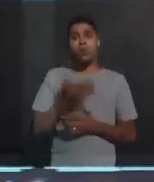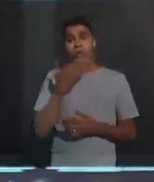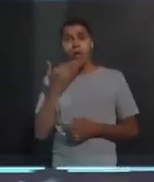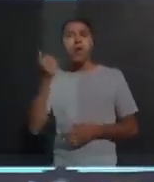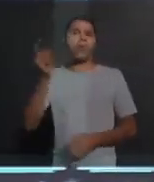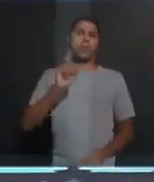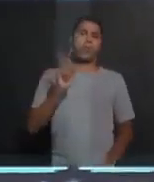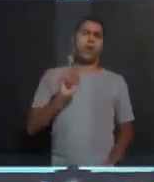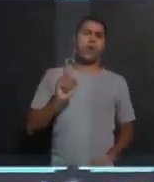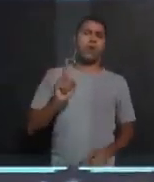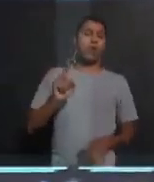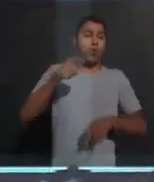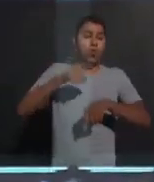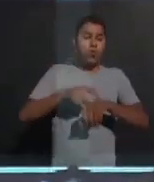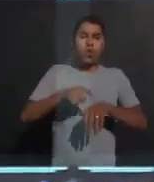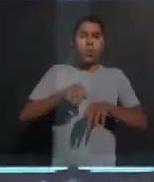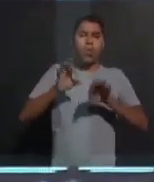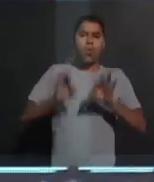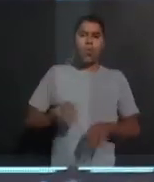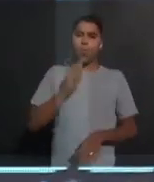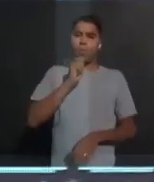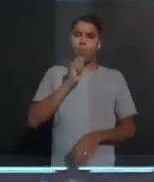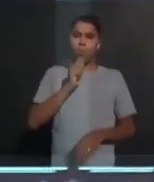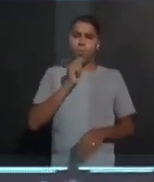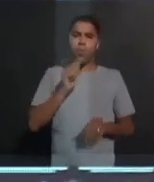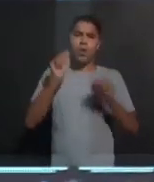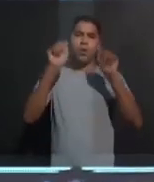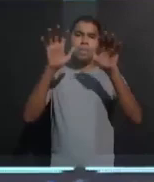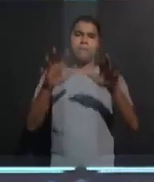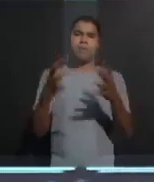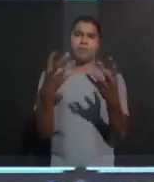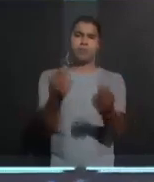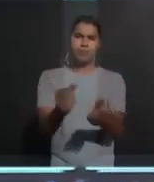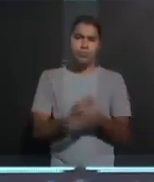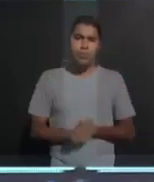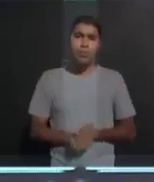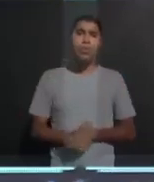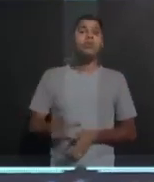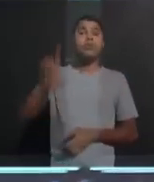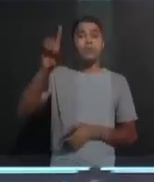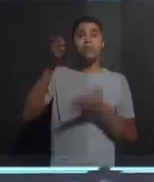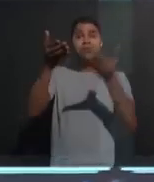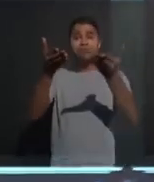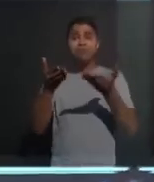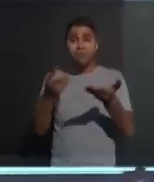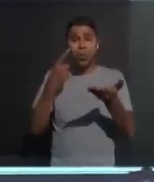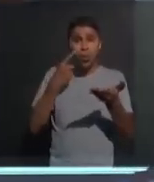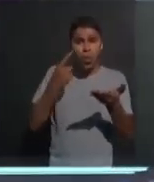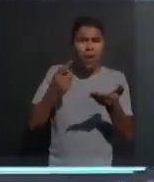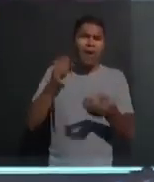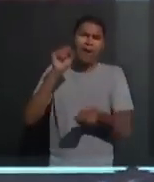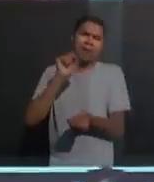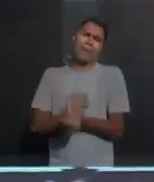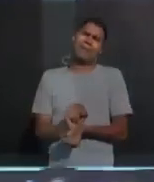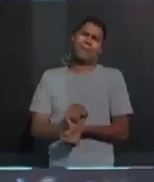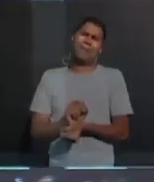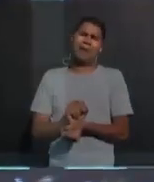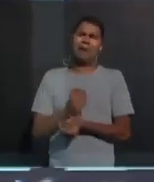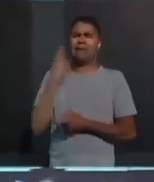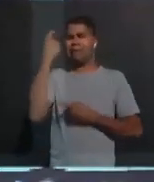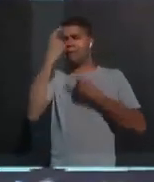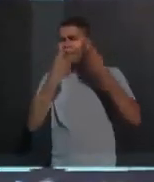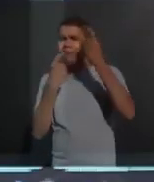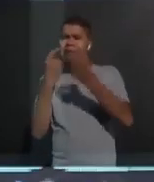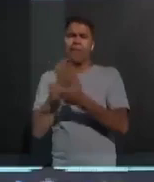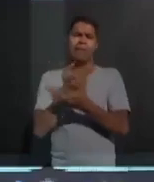não chega o tempo de você tem essa bênção ainda e ele está te convidando olha para de olhar para aquilo que